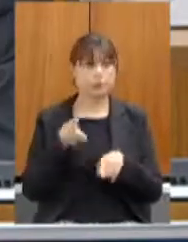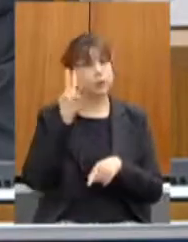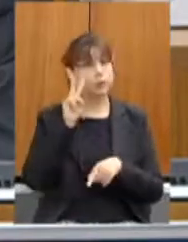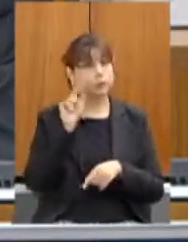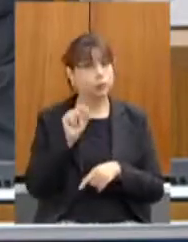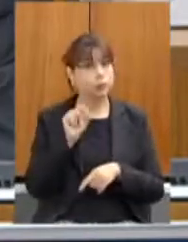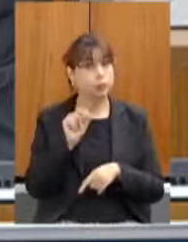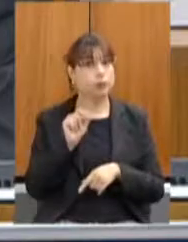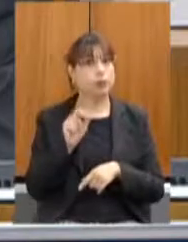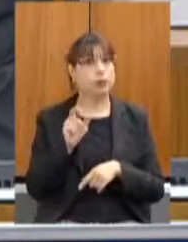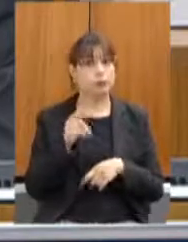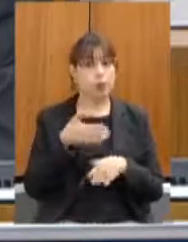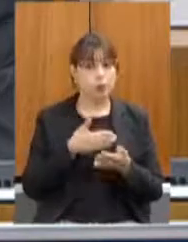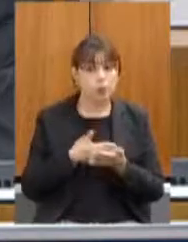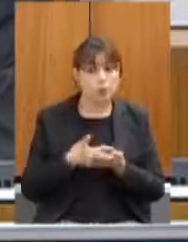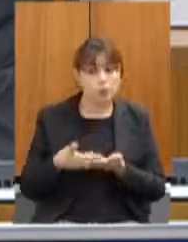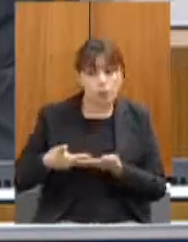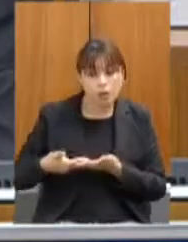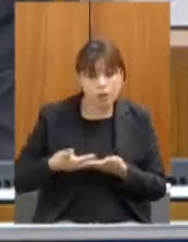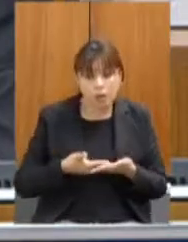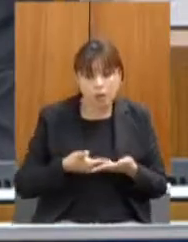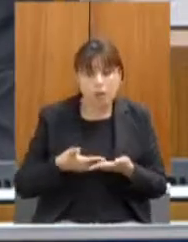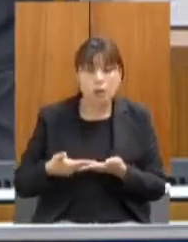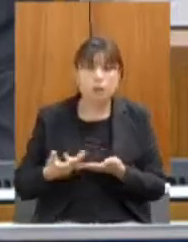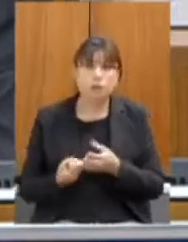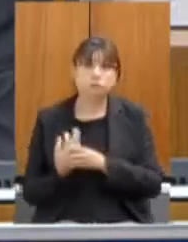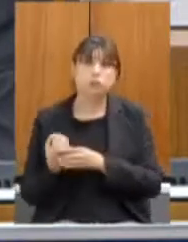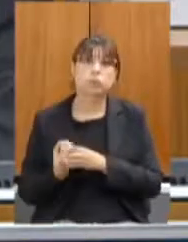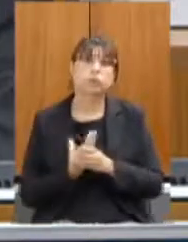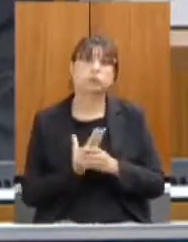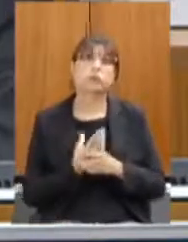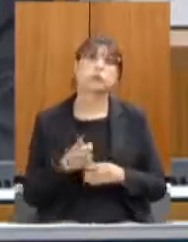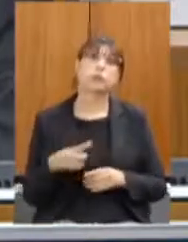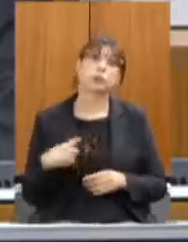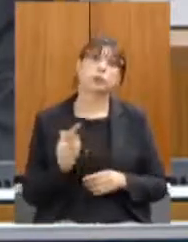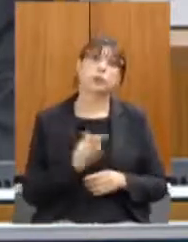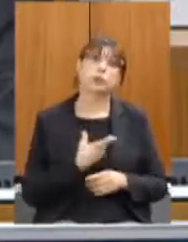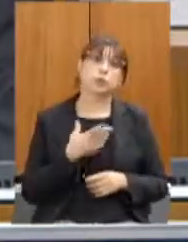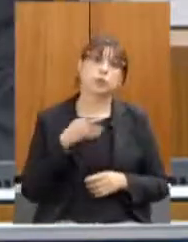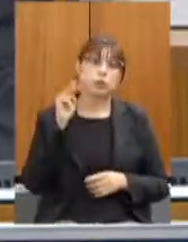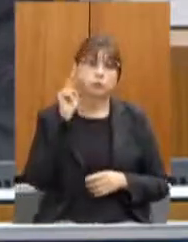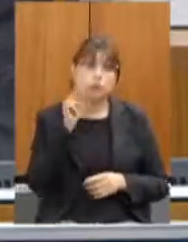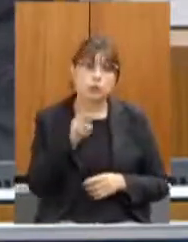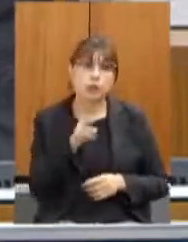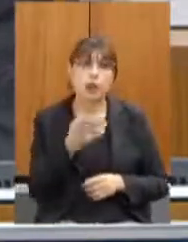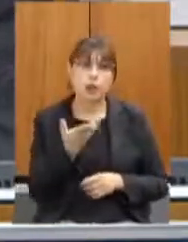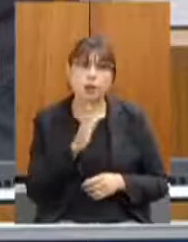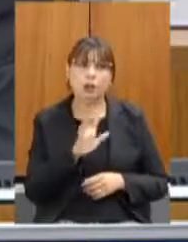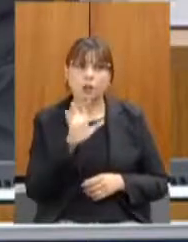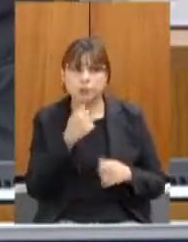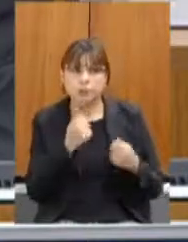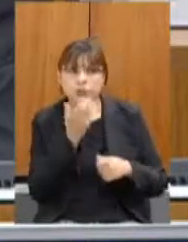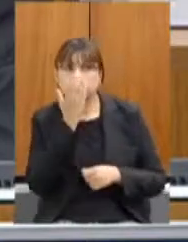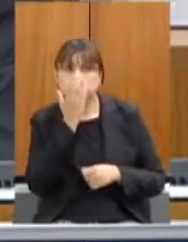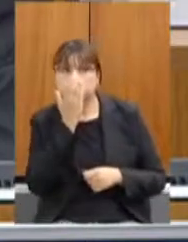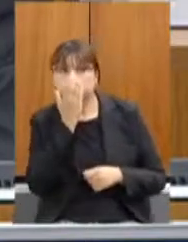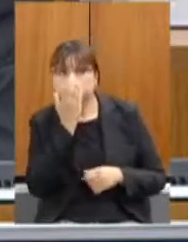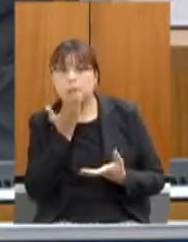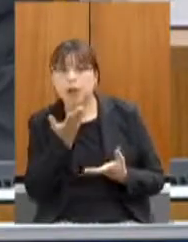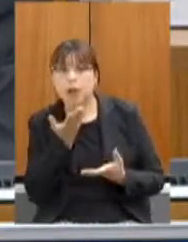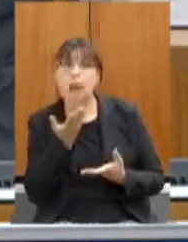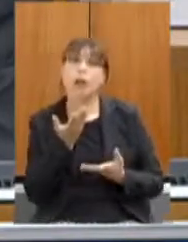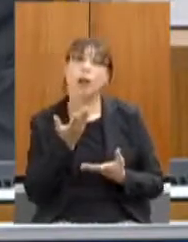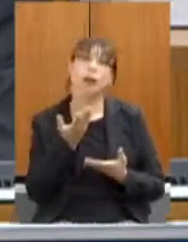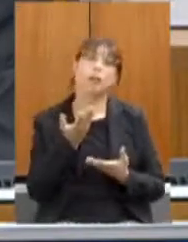nós começamos a montar os leites na hora que nós tinha o nosso da vamos aqui e Vimos que uma região precisava de respiradores